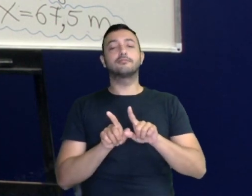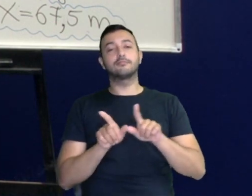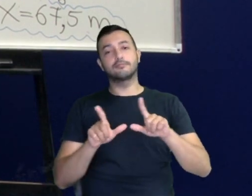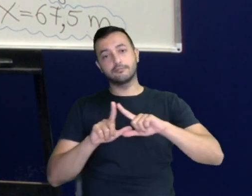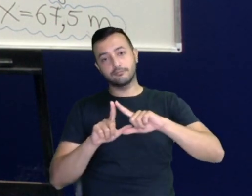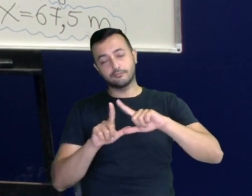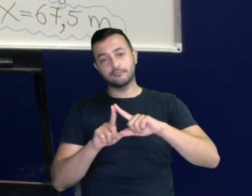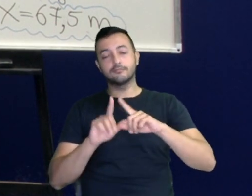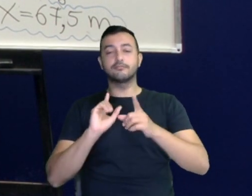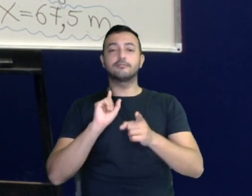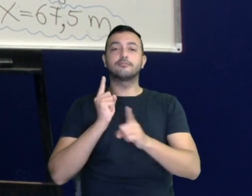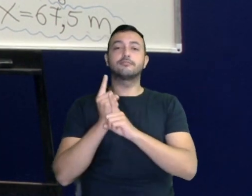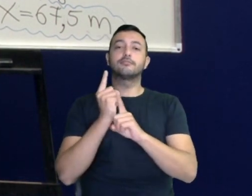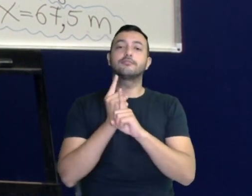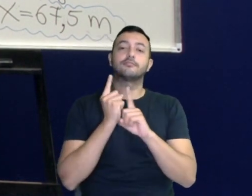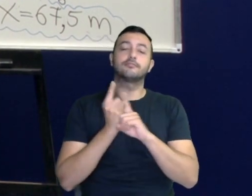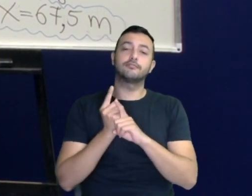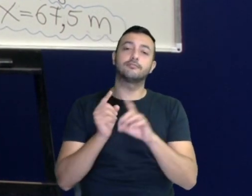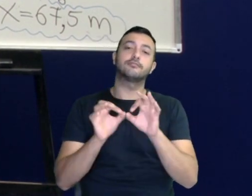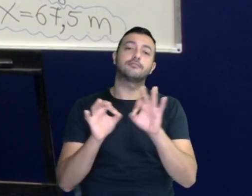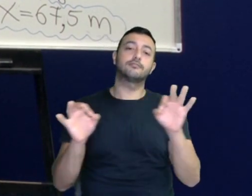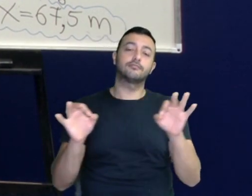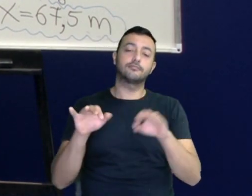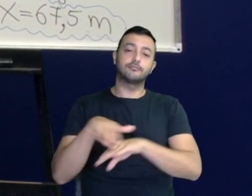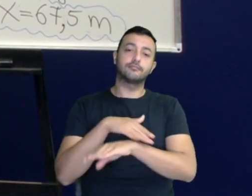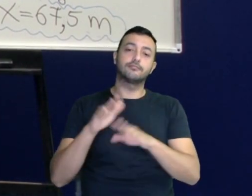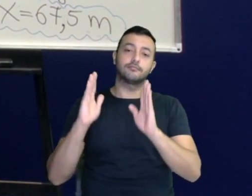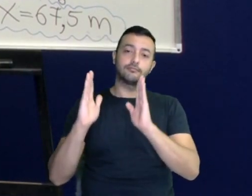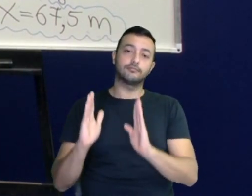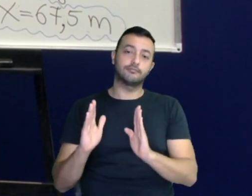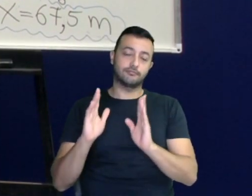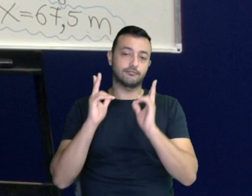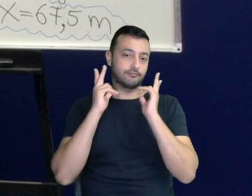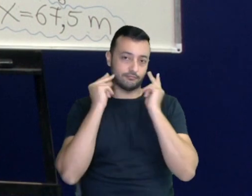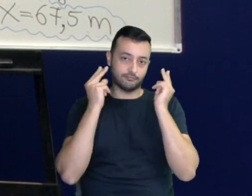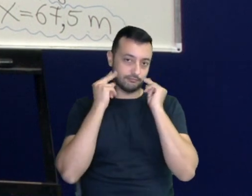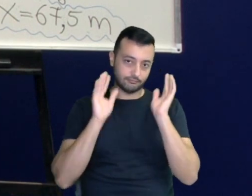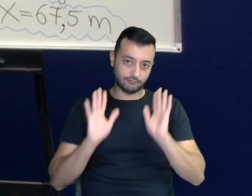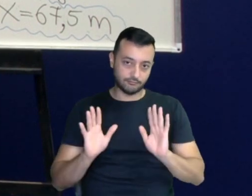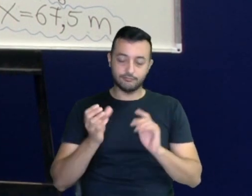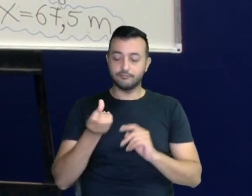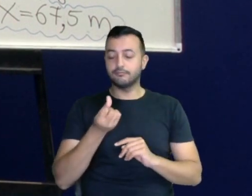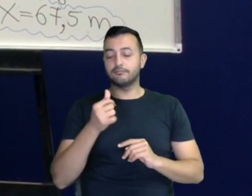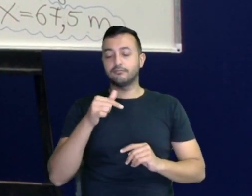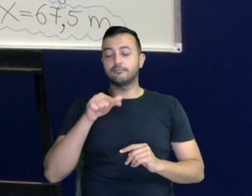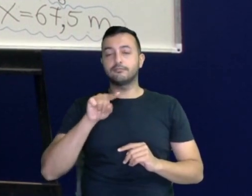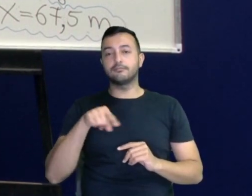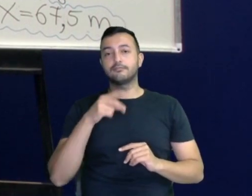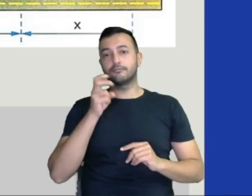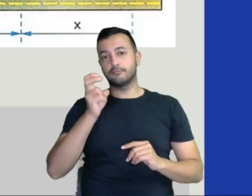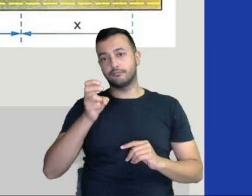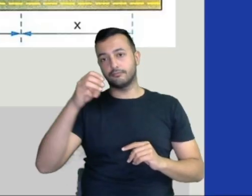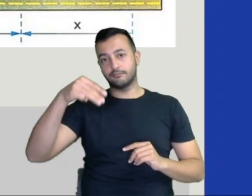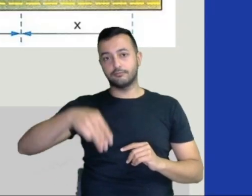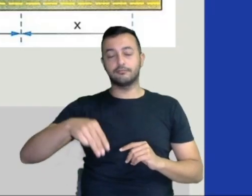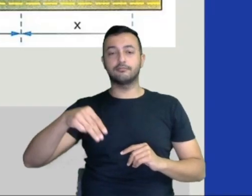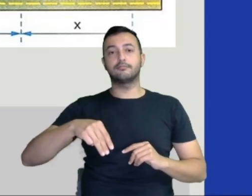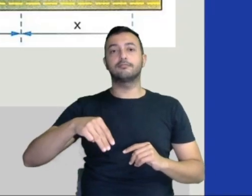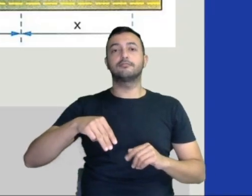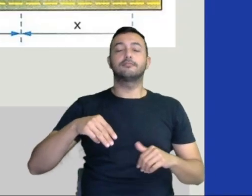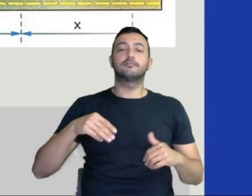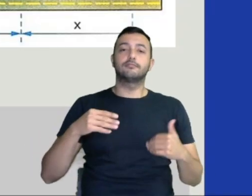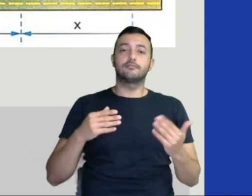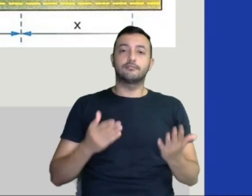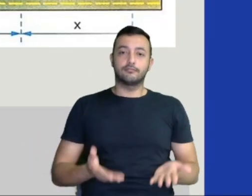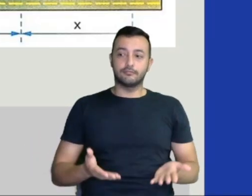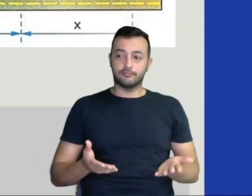e descobrimos a distância entre essas duas ruas. Tranquilo, minha gente? 67,5 metros. E